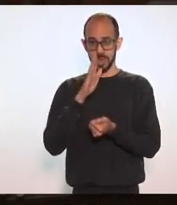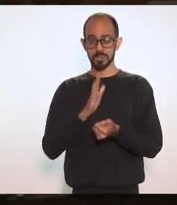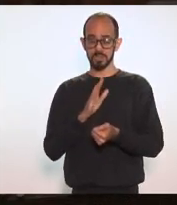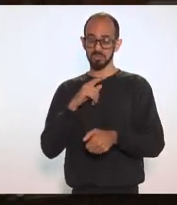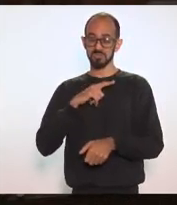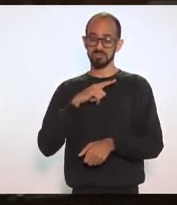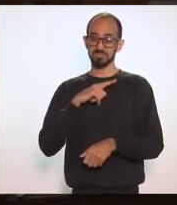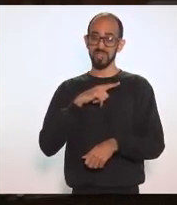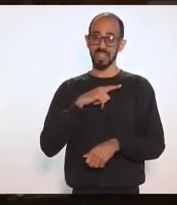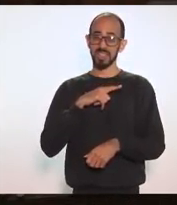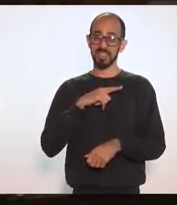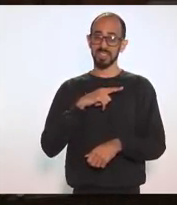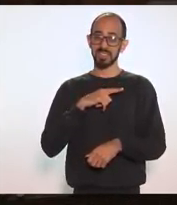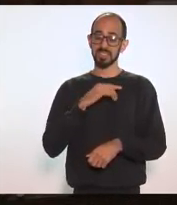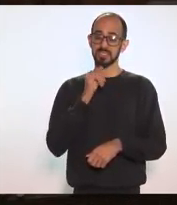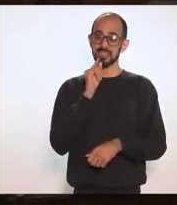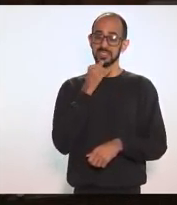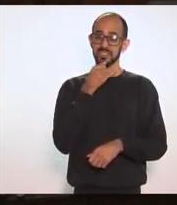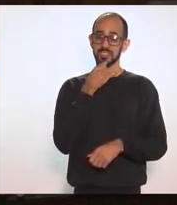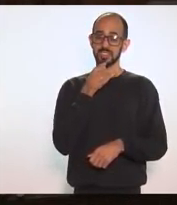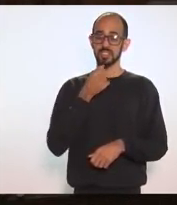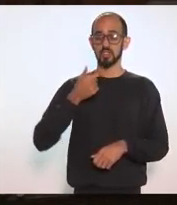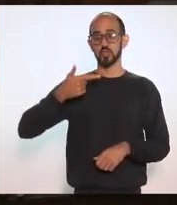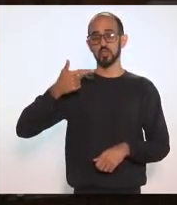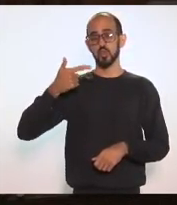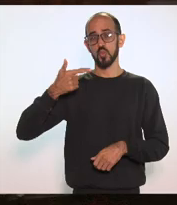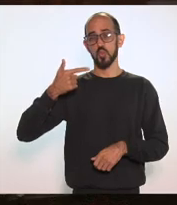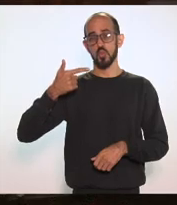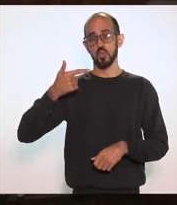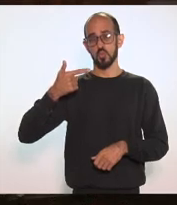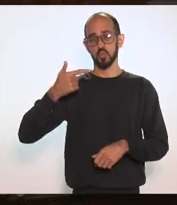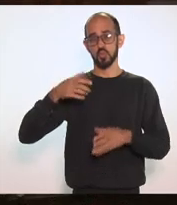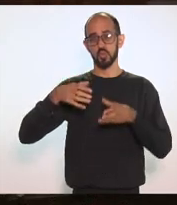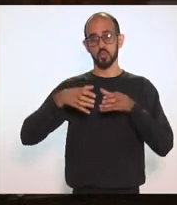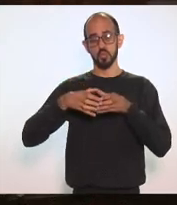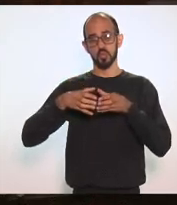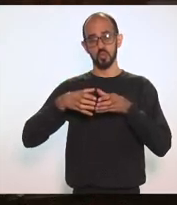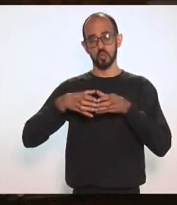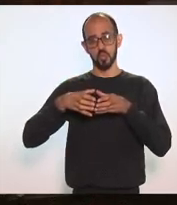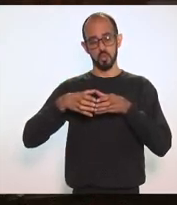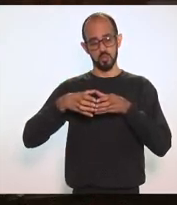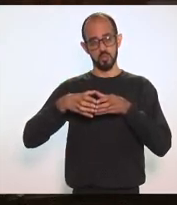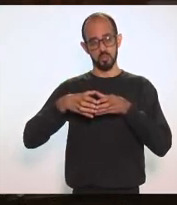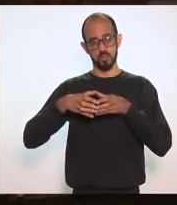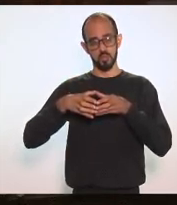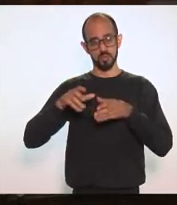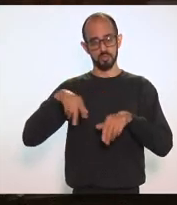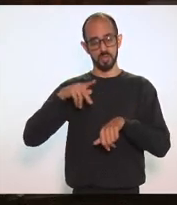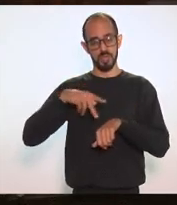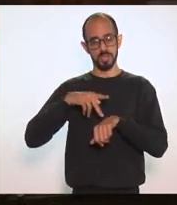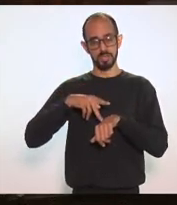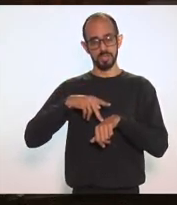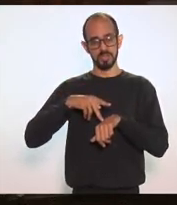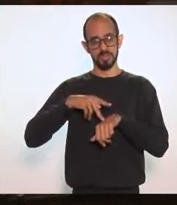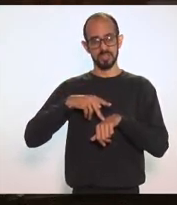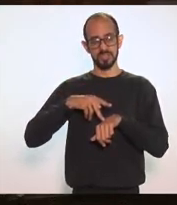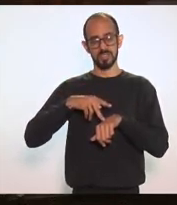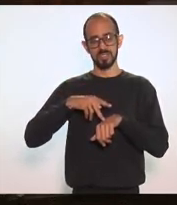este tristemente seleto grupo de países que puxam para